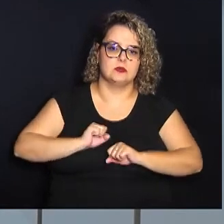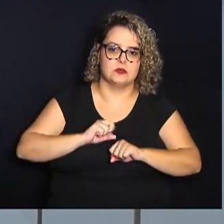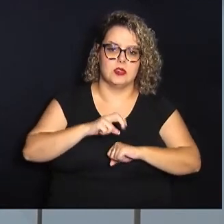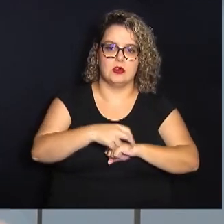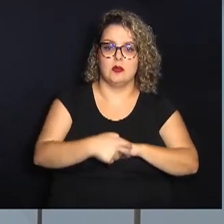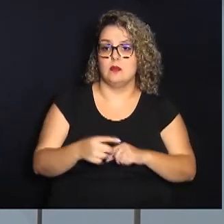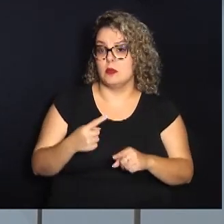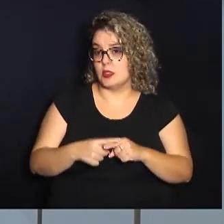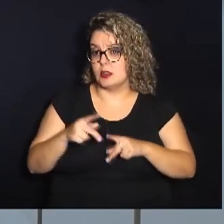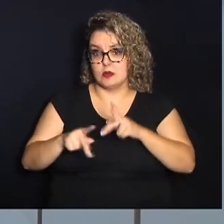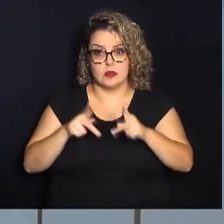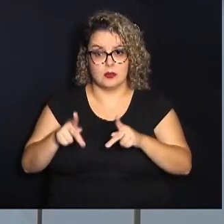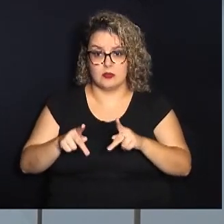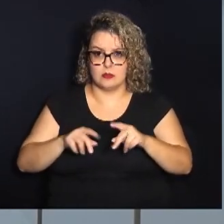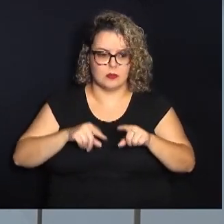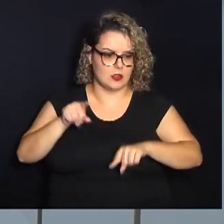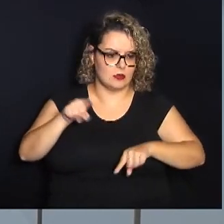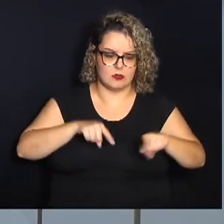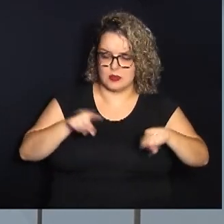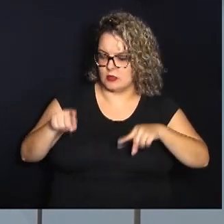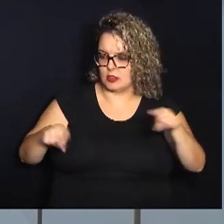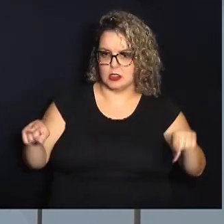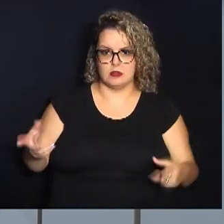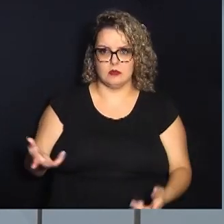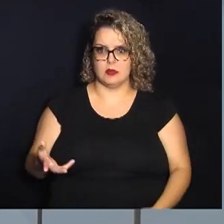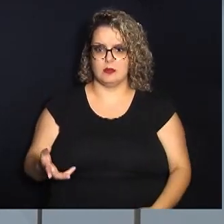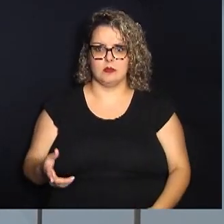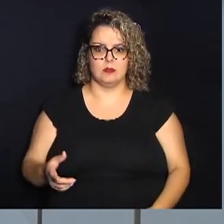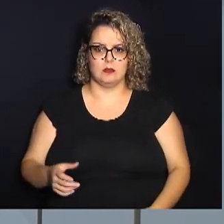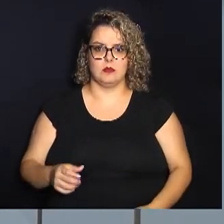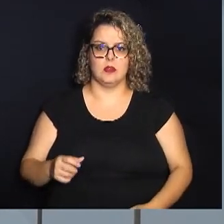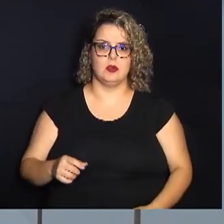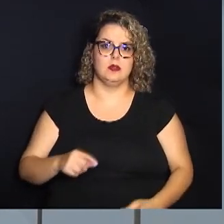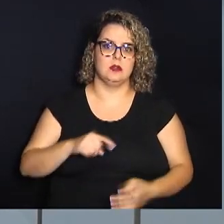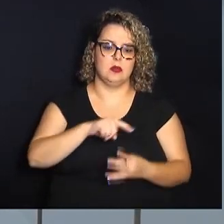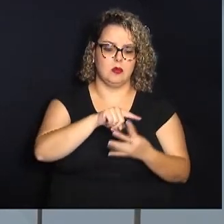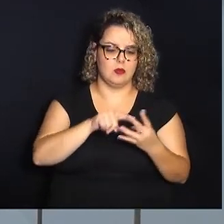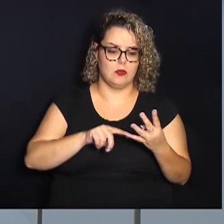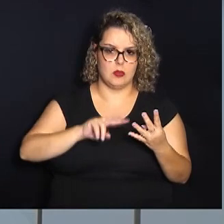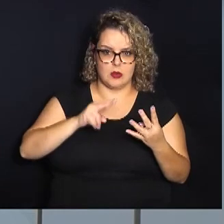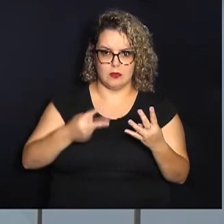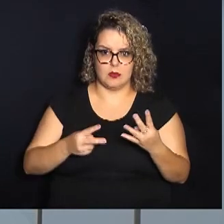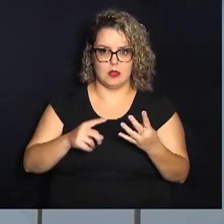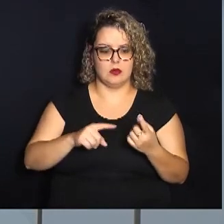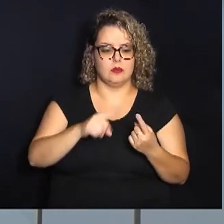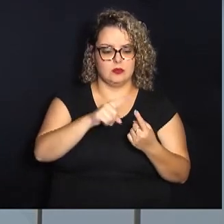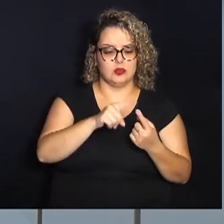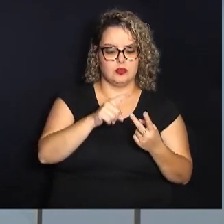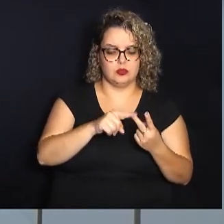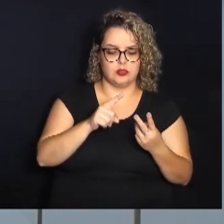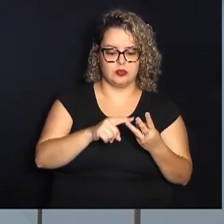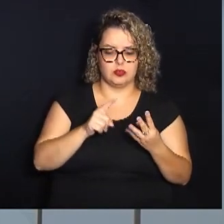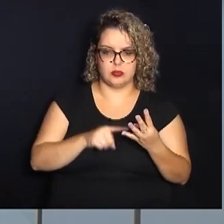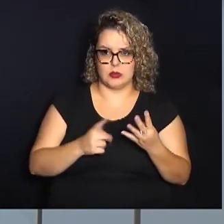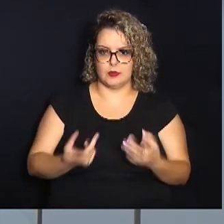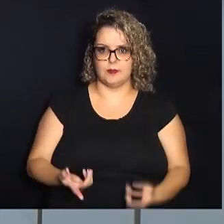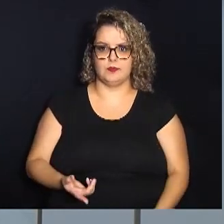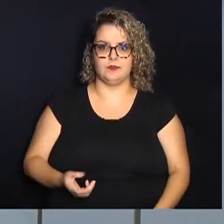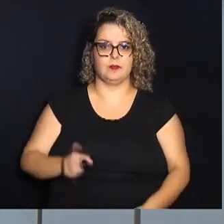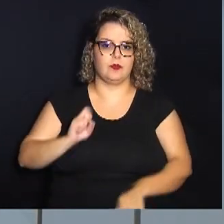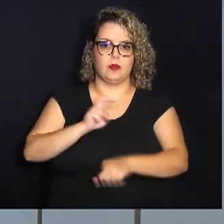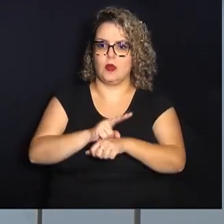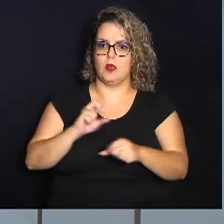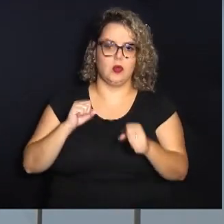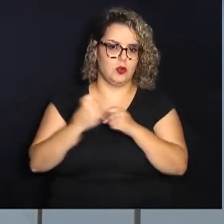população totalmente suscetível. Você pode pegar a dengue, então, 4 vezes por cada um desses sorotipos. O vírus ele não